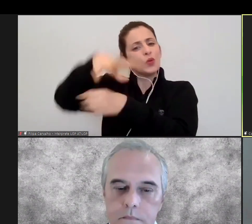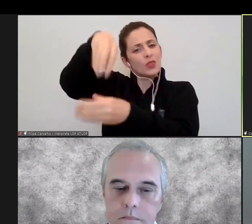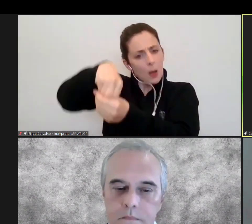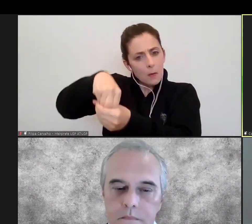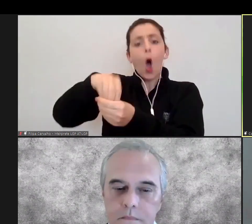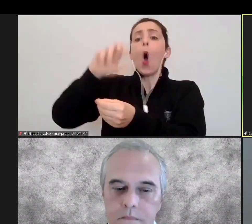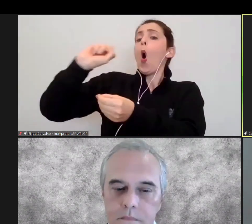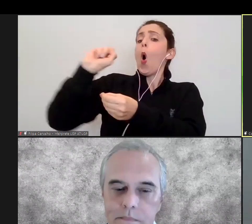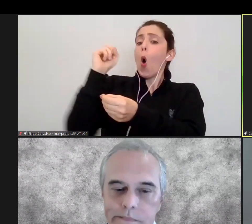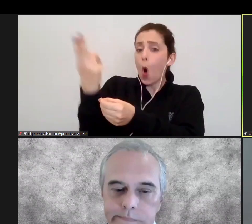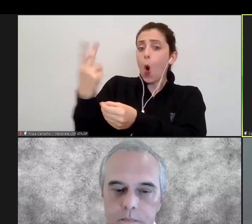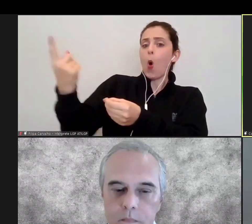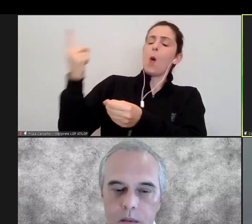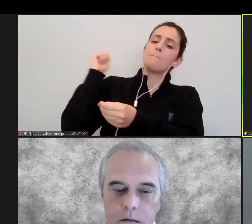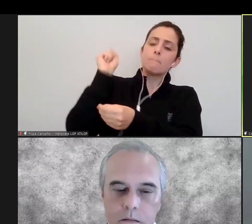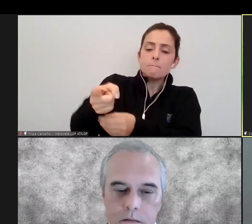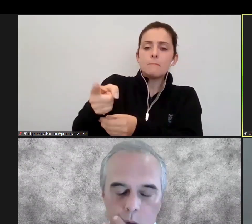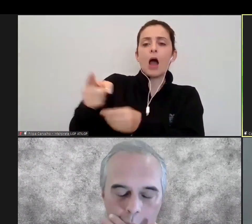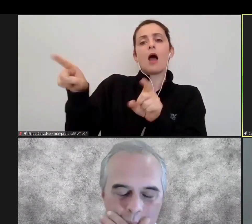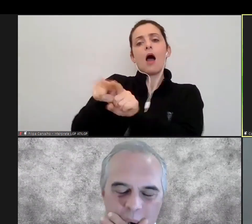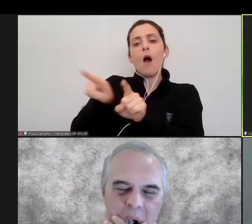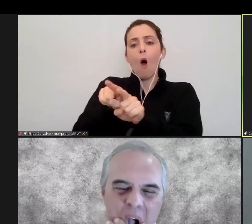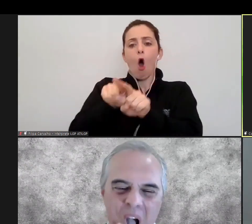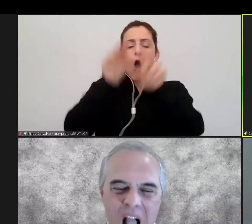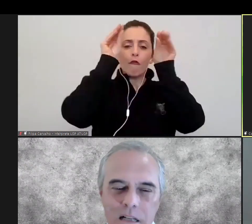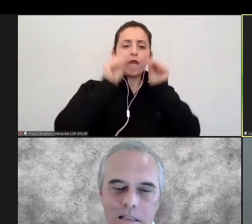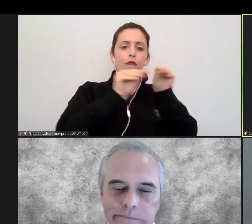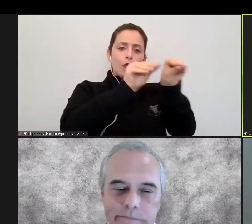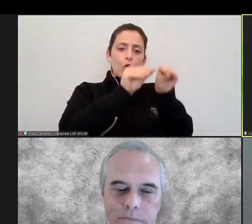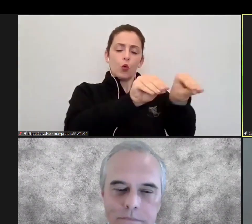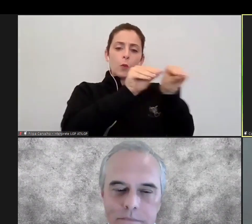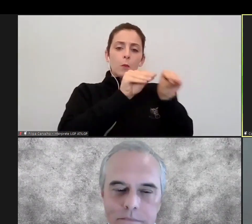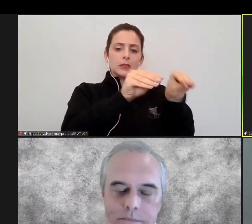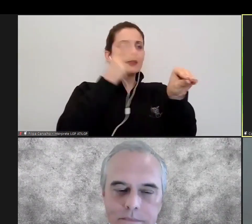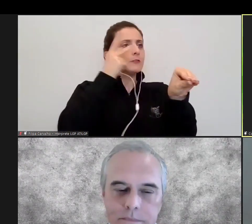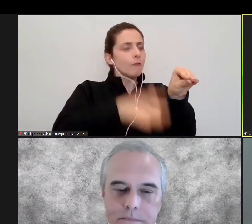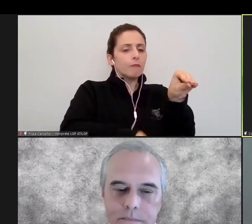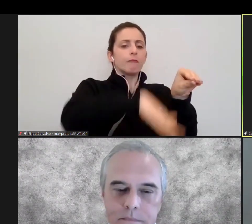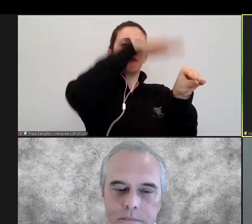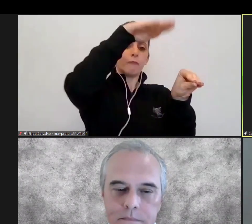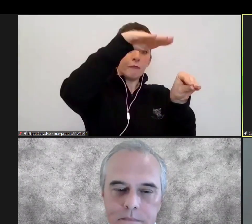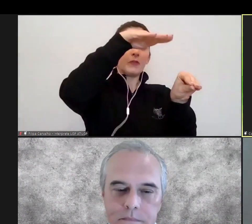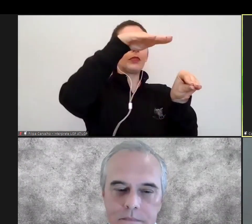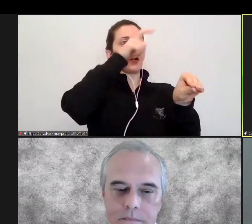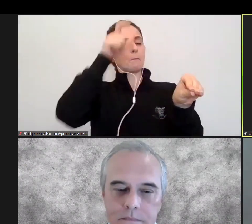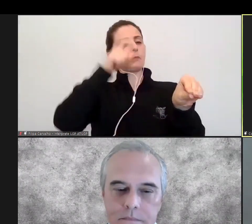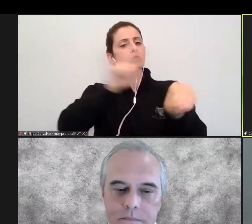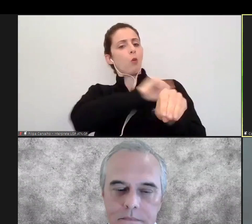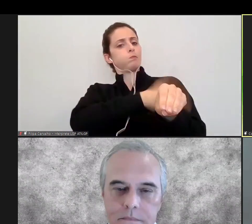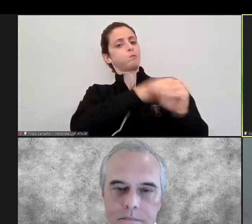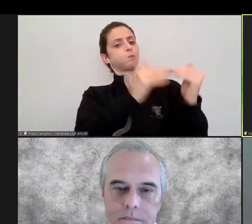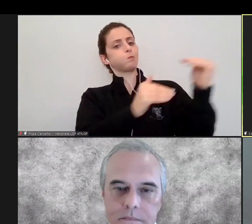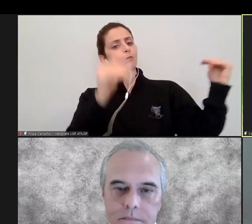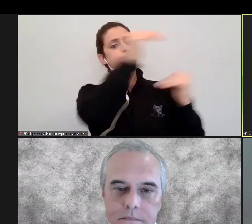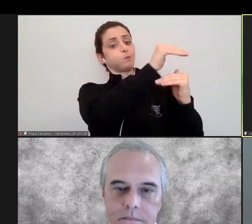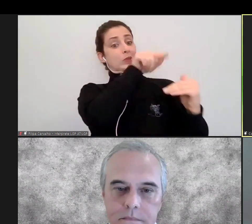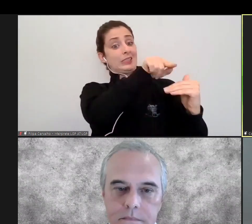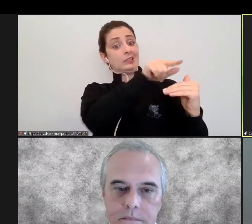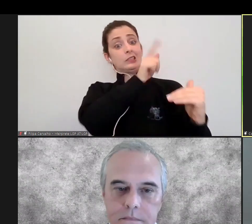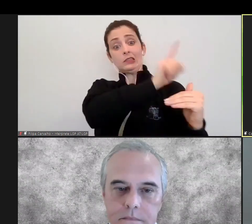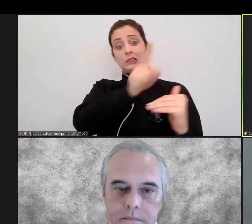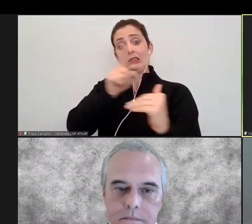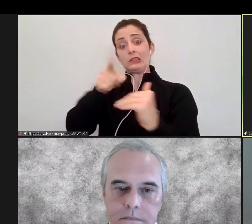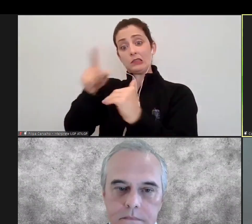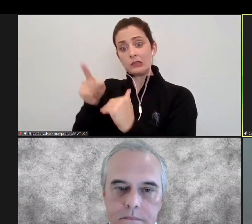apostarmos verdadeiramente naquilo que seria a formação de vida àqueles que são decisores, a quem tem poder de decisão, as entidades patronais. No fundo é